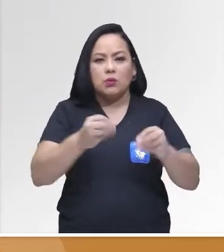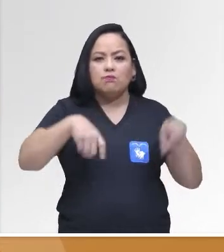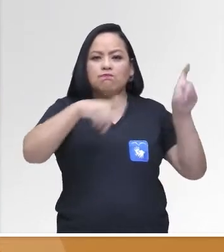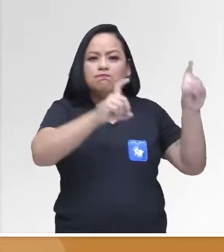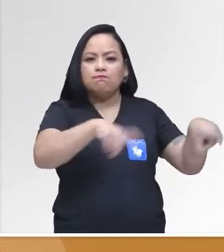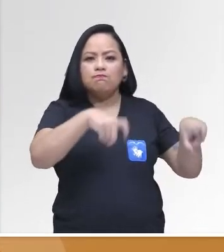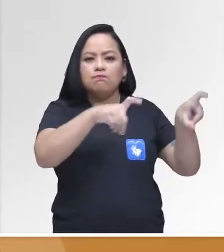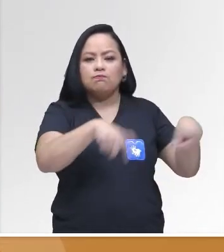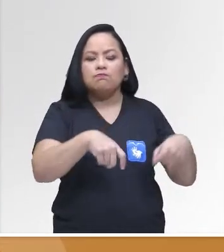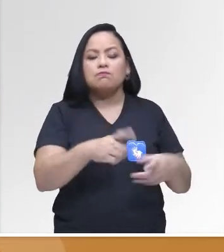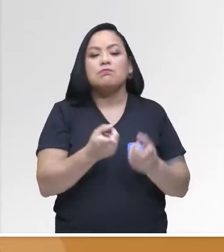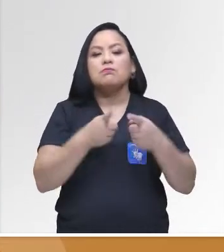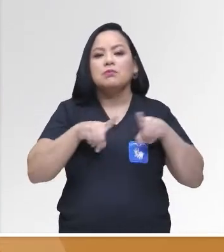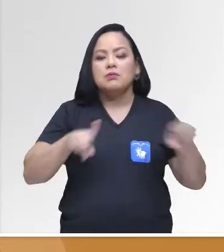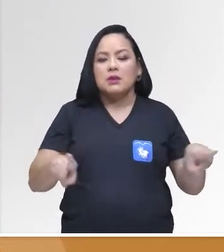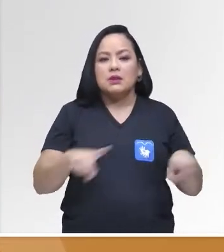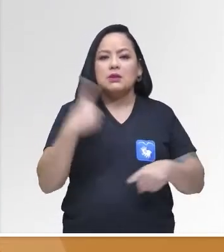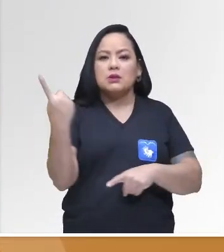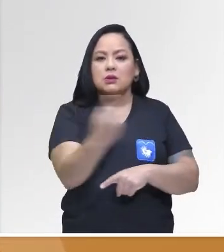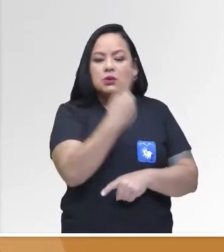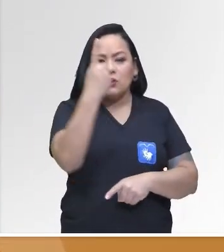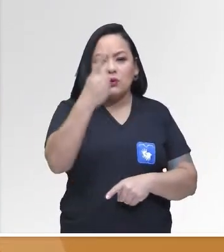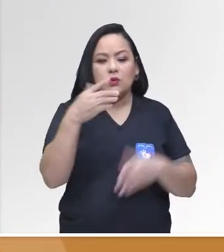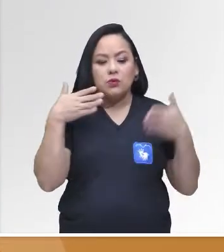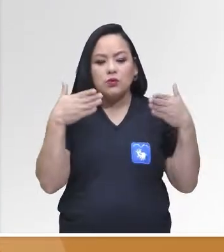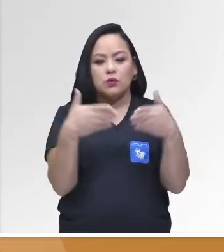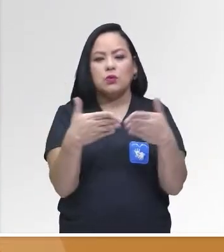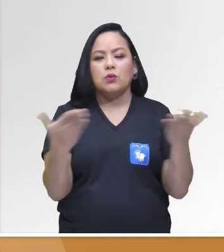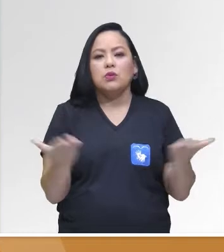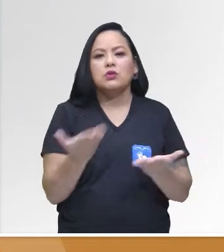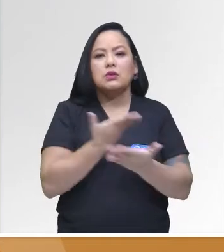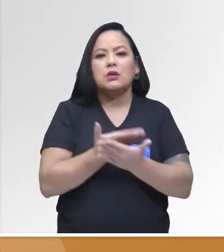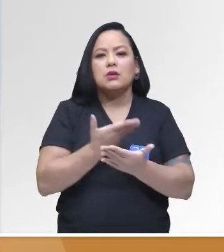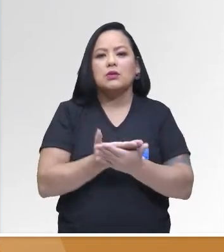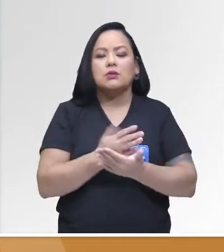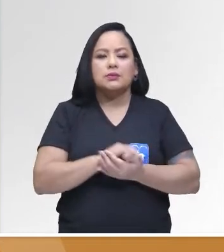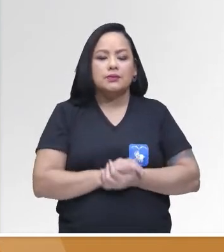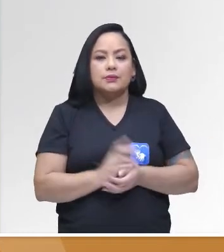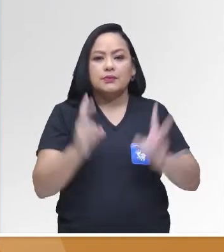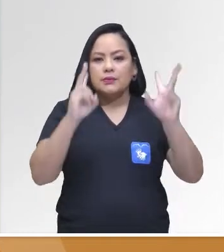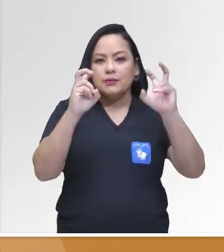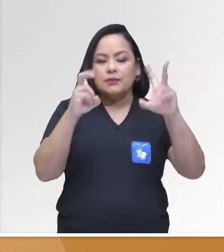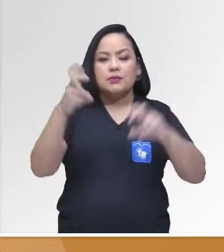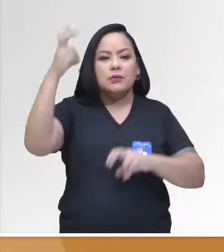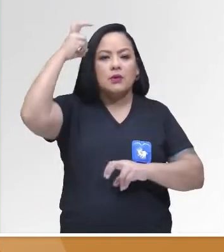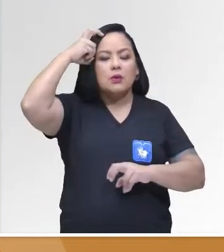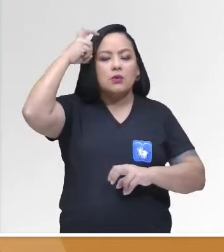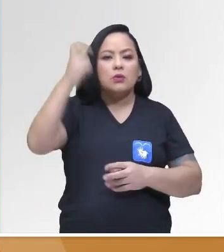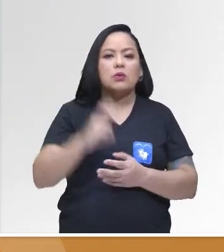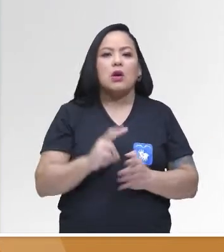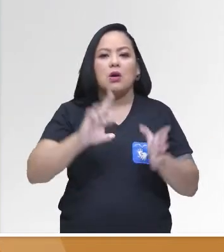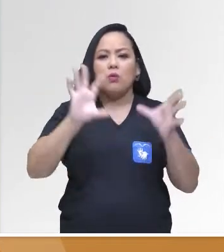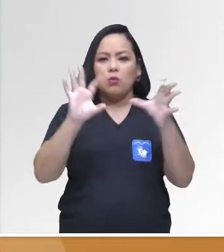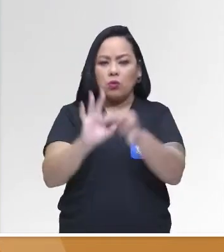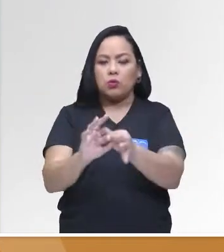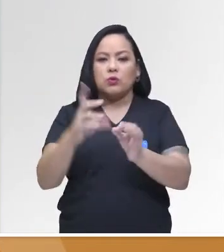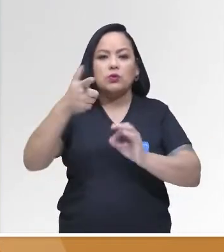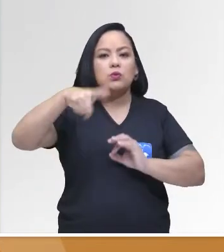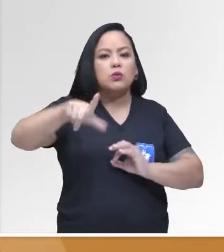agricultura. Mas nós estamos tratando aqui em nossa aula de cultura em um outro